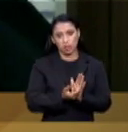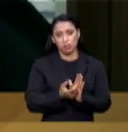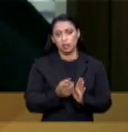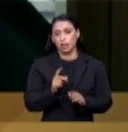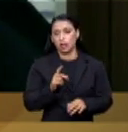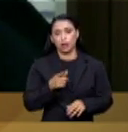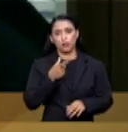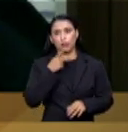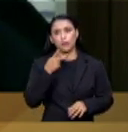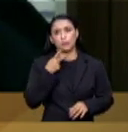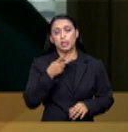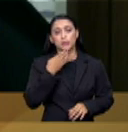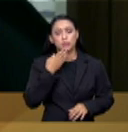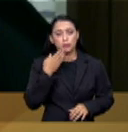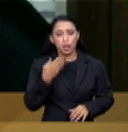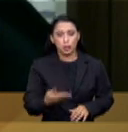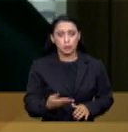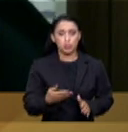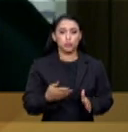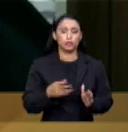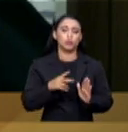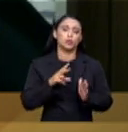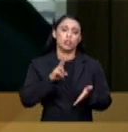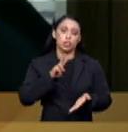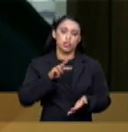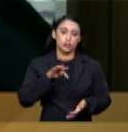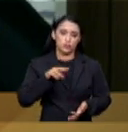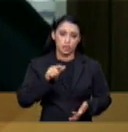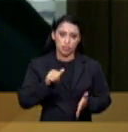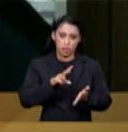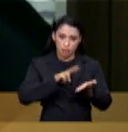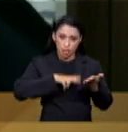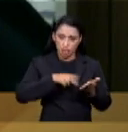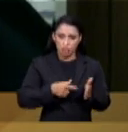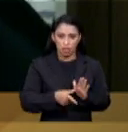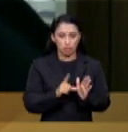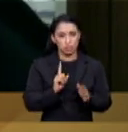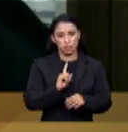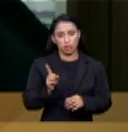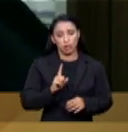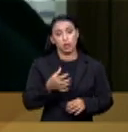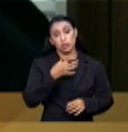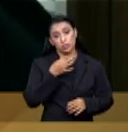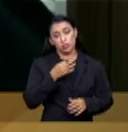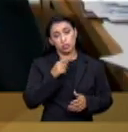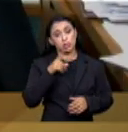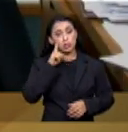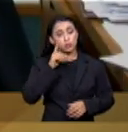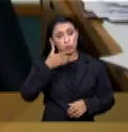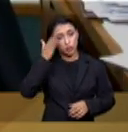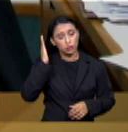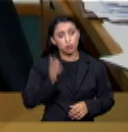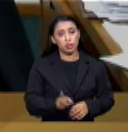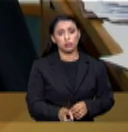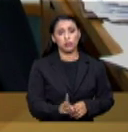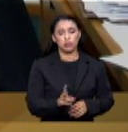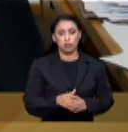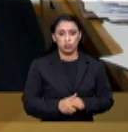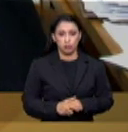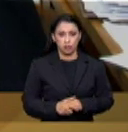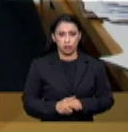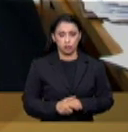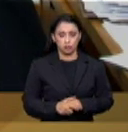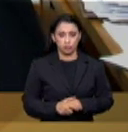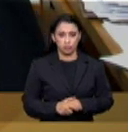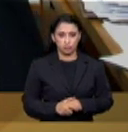então, o pedido de vista, tendo em vista o destaque. Eu acho que a sugestão do Marco Aurélio procede. Da minha parte, presidente, também não há nenhum